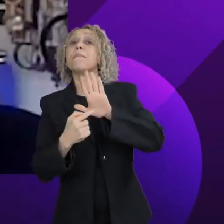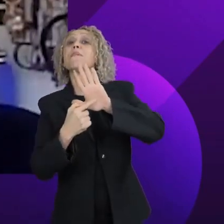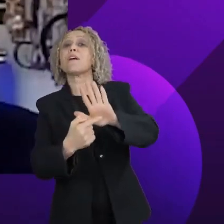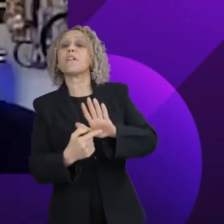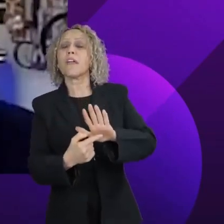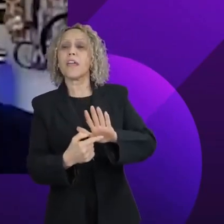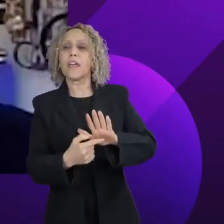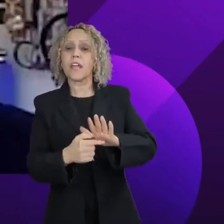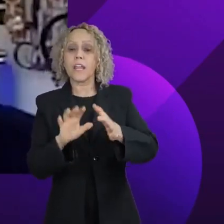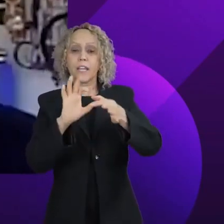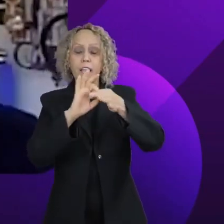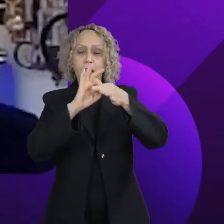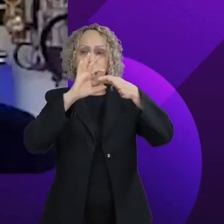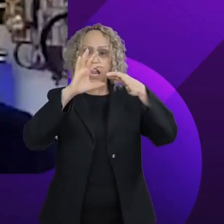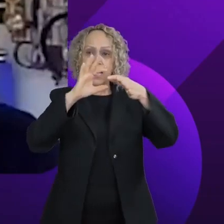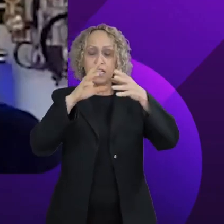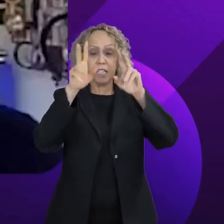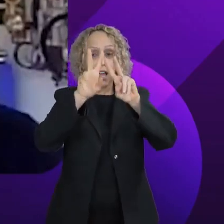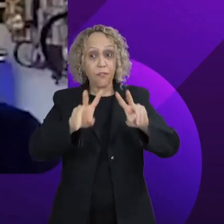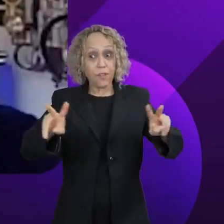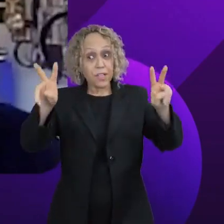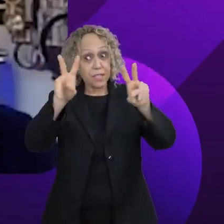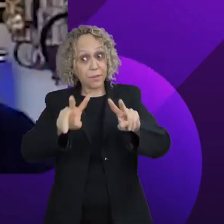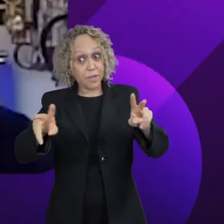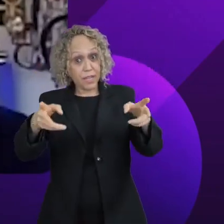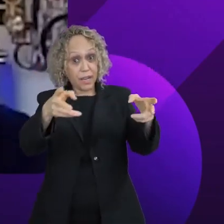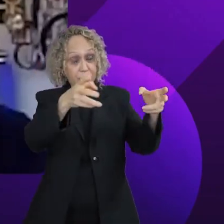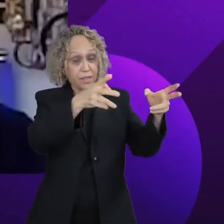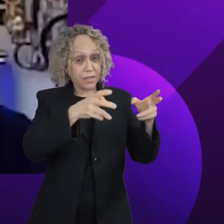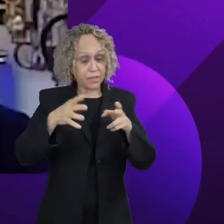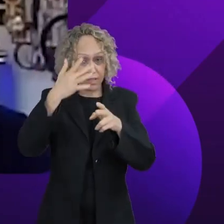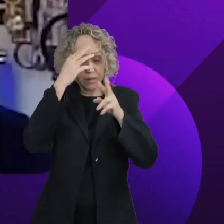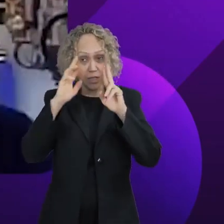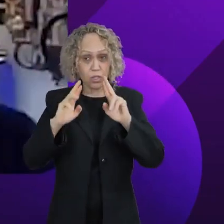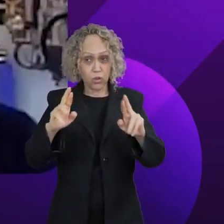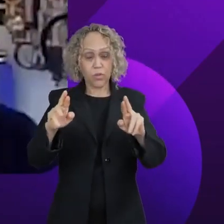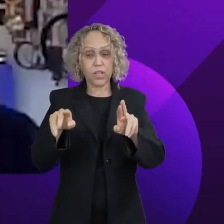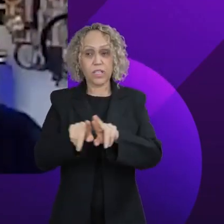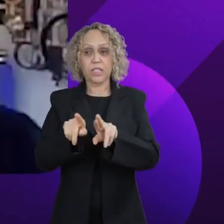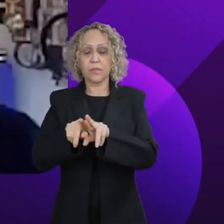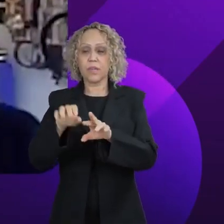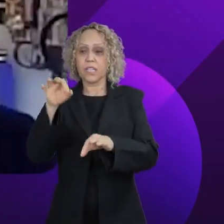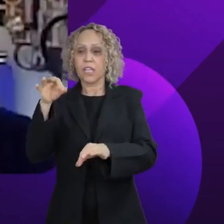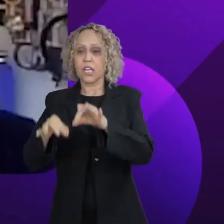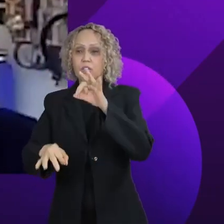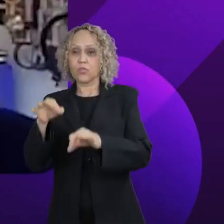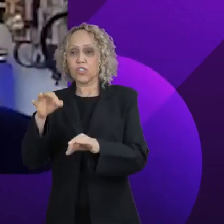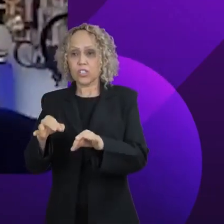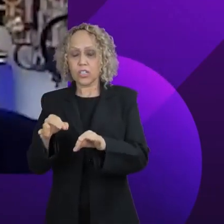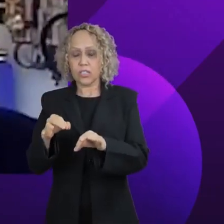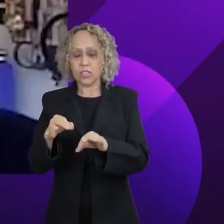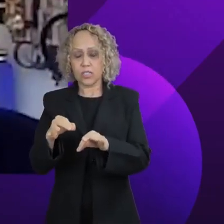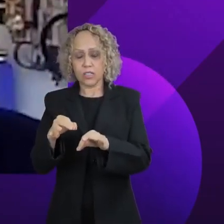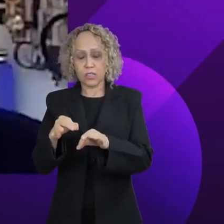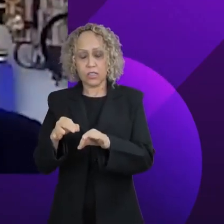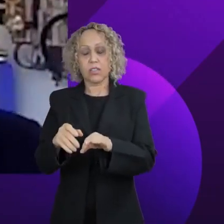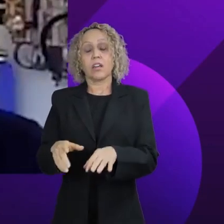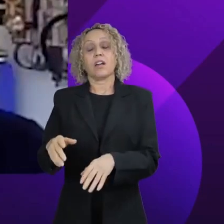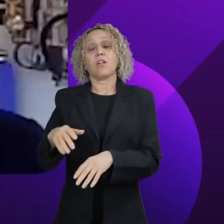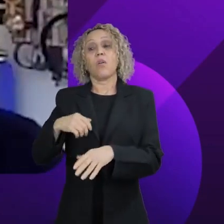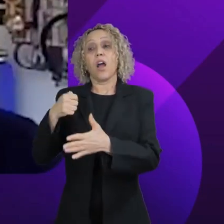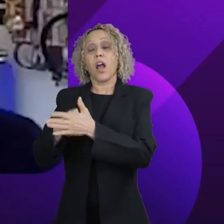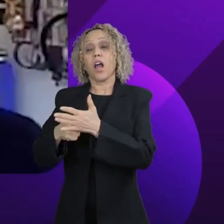faz junto com o movimento negro, junto com o movimento feminista, a partir da autonomia dos